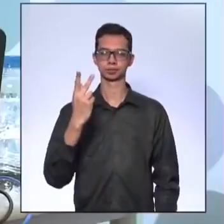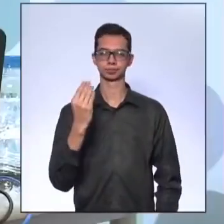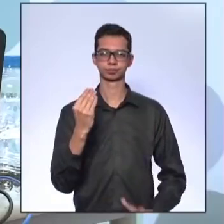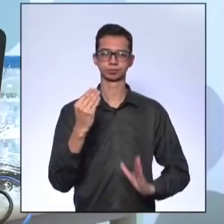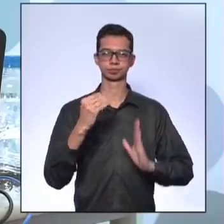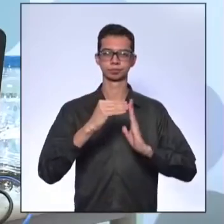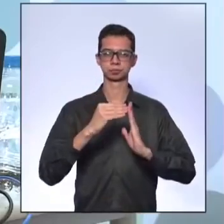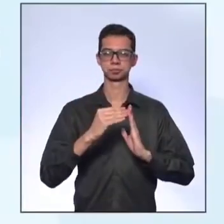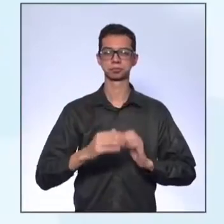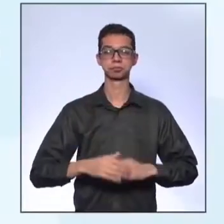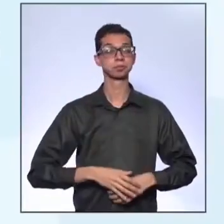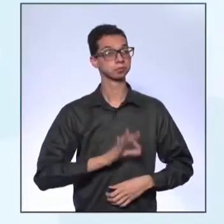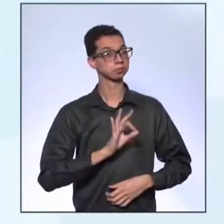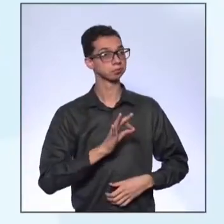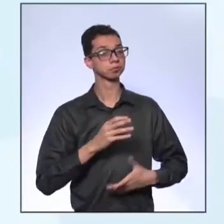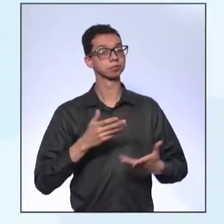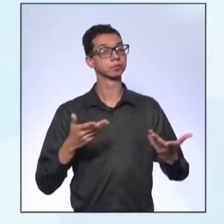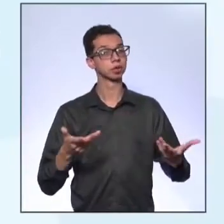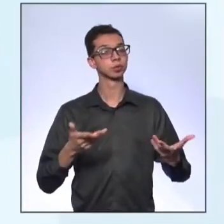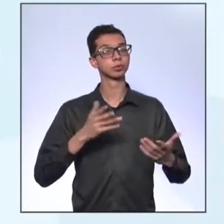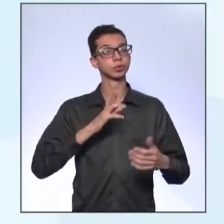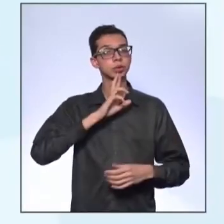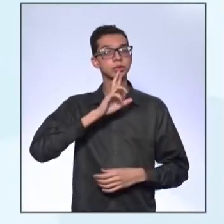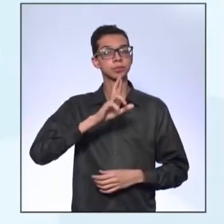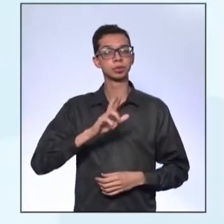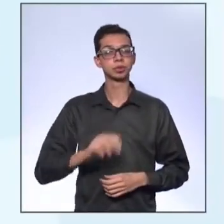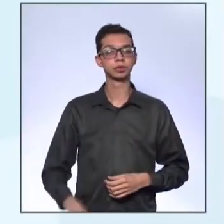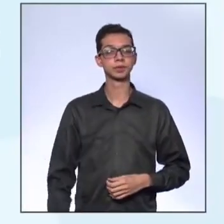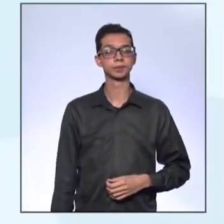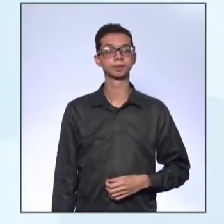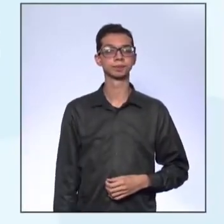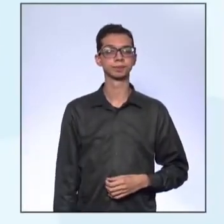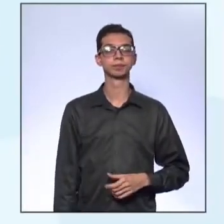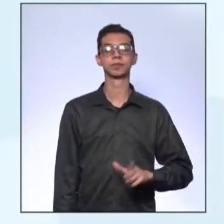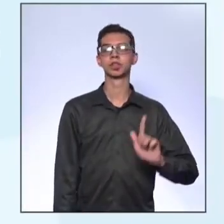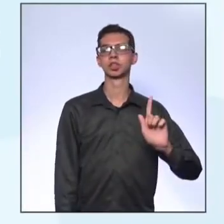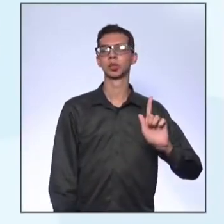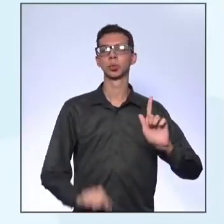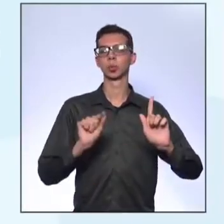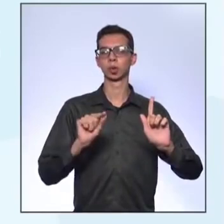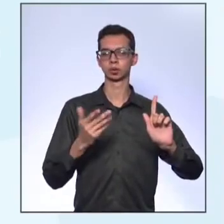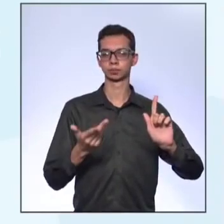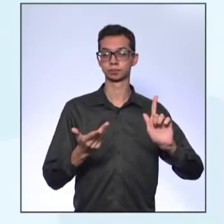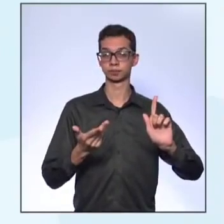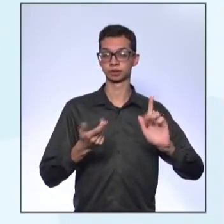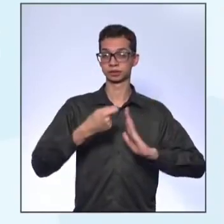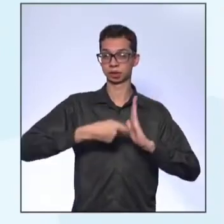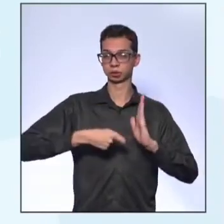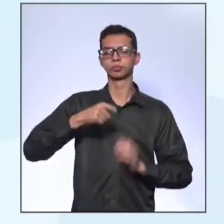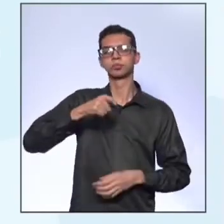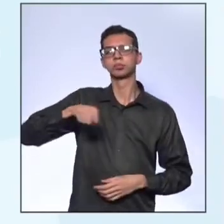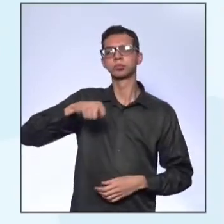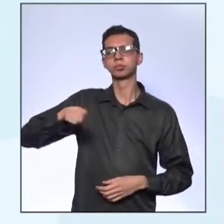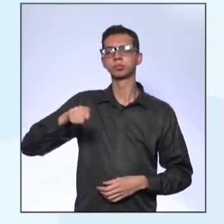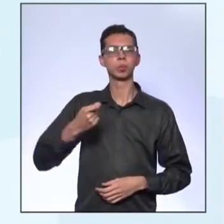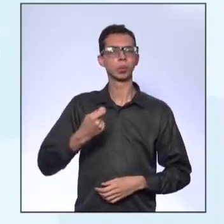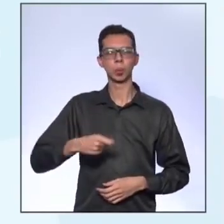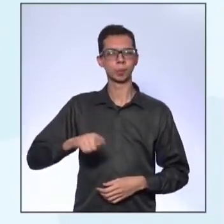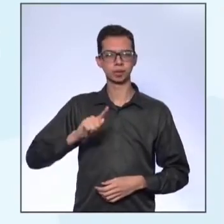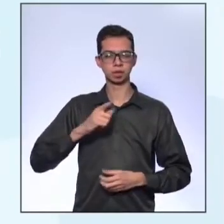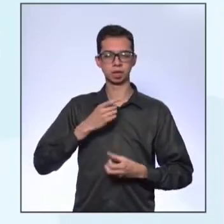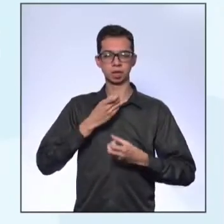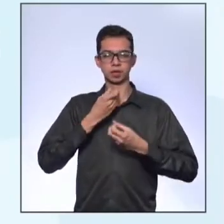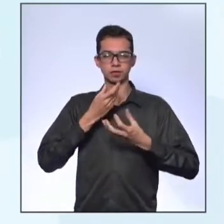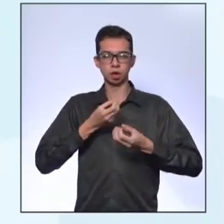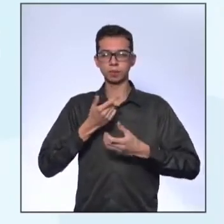Sim, olha lá. Vamos lá, então, a resposta. AG. Uma produção textual em que o escritor não deve utilizar informações de terceiros. A